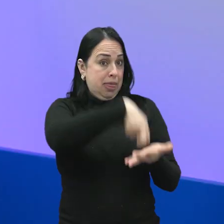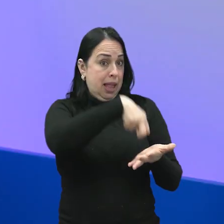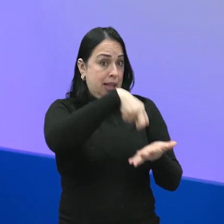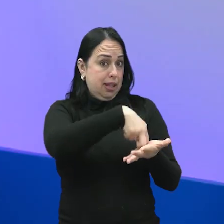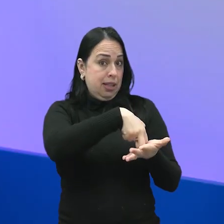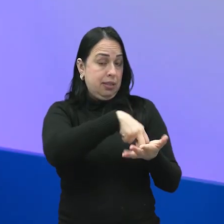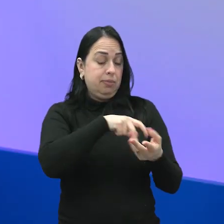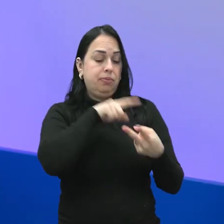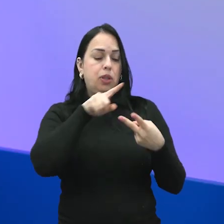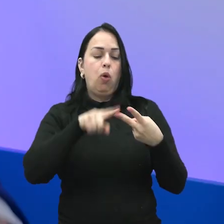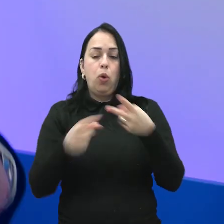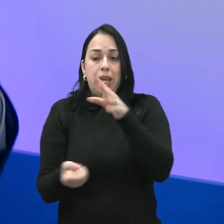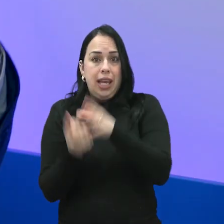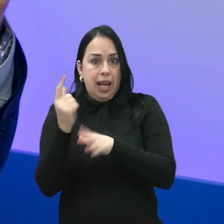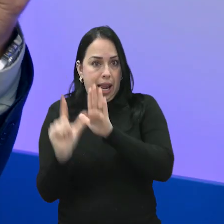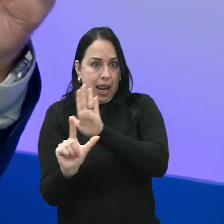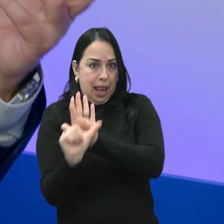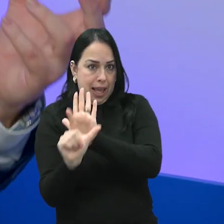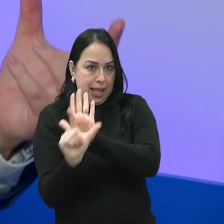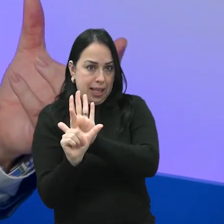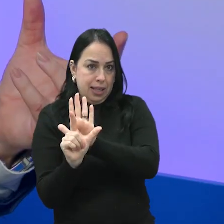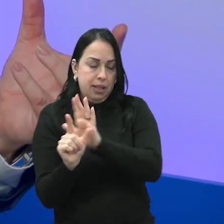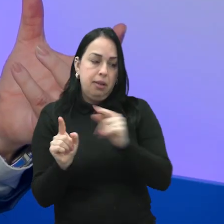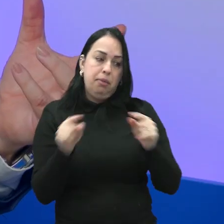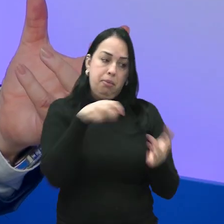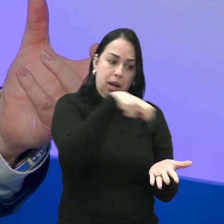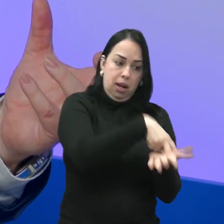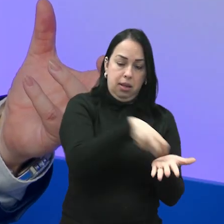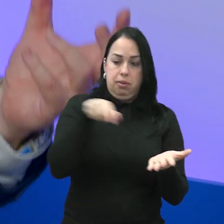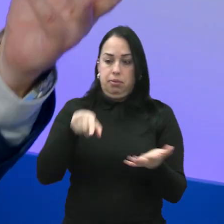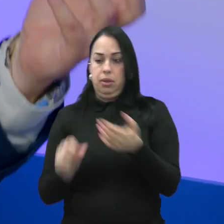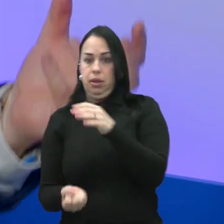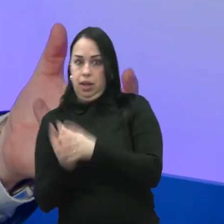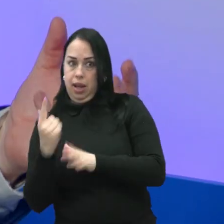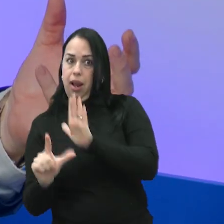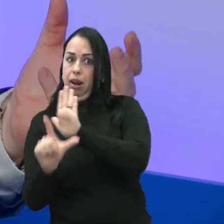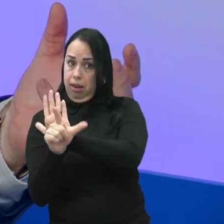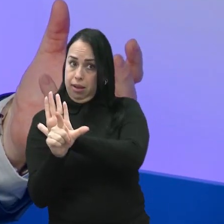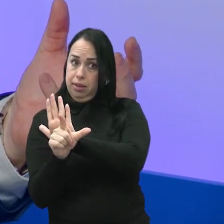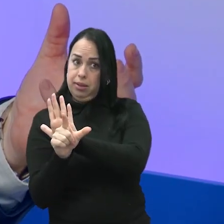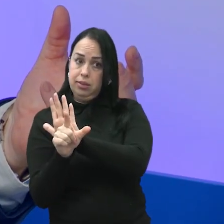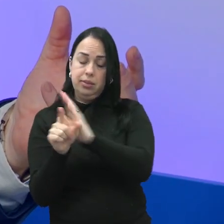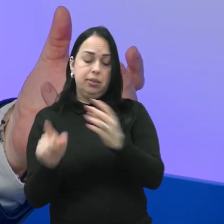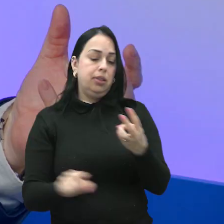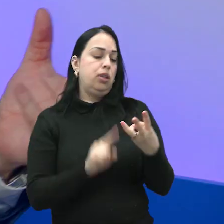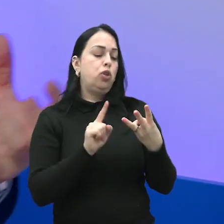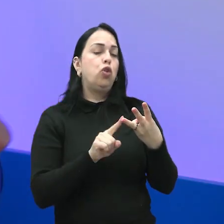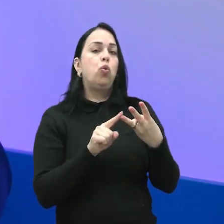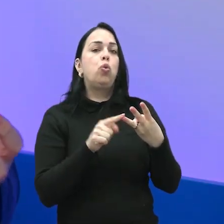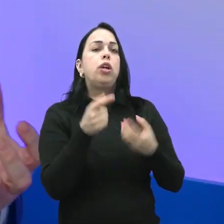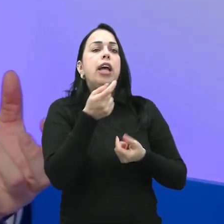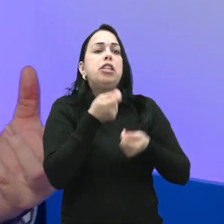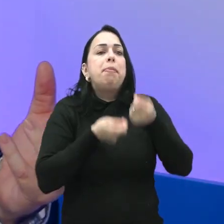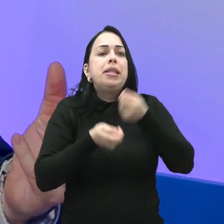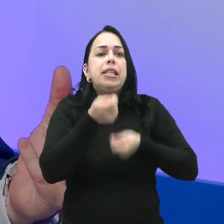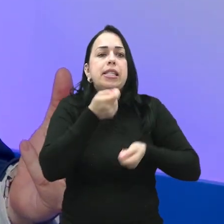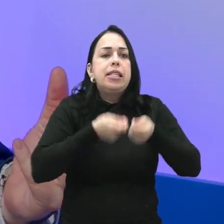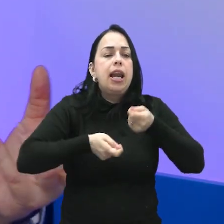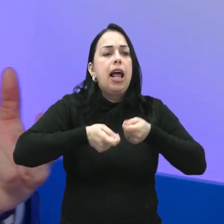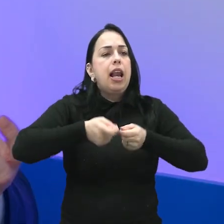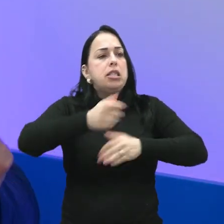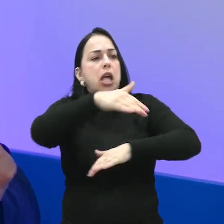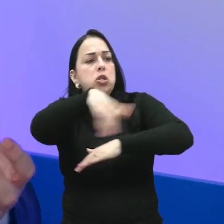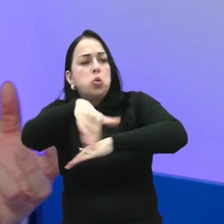penalizava as pessoas. Um que criava lei, porque não pode ter pena sem lei anteriormente. E um que administra as